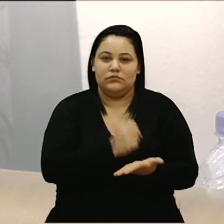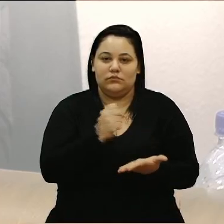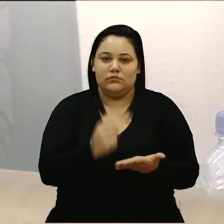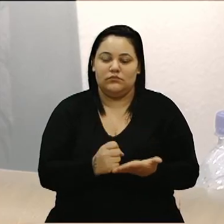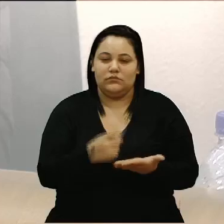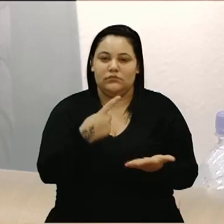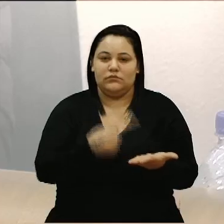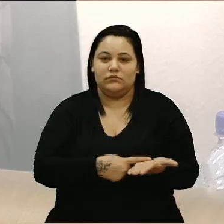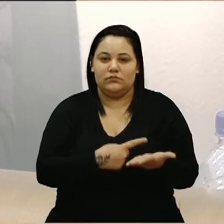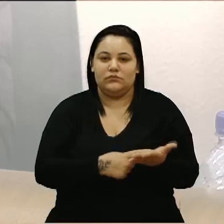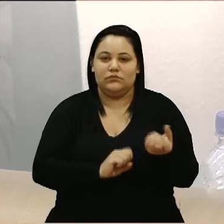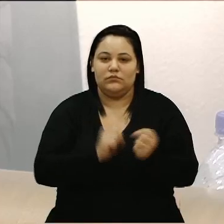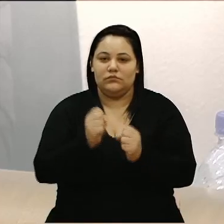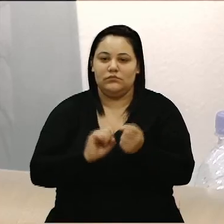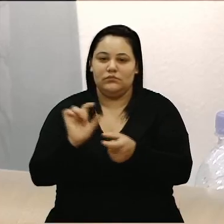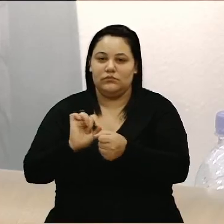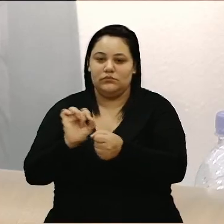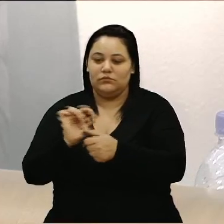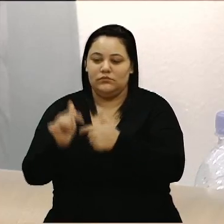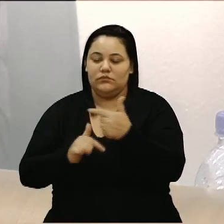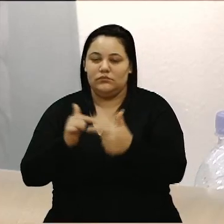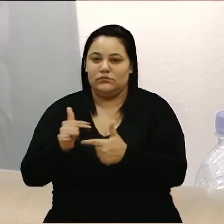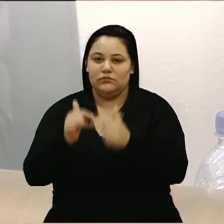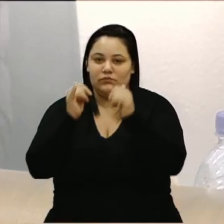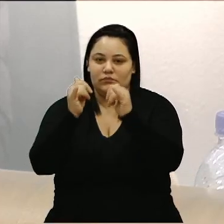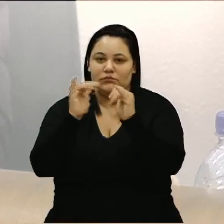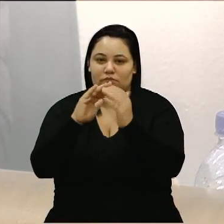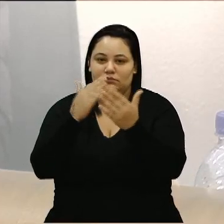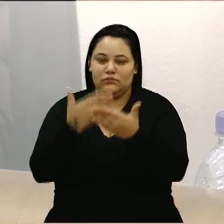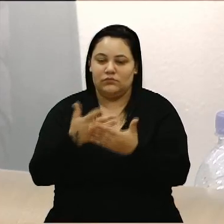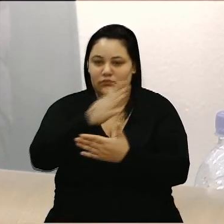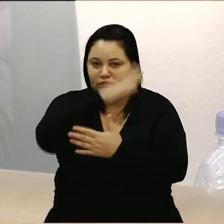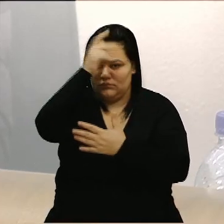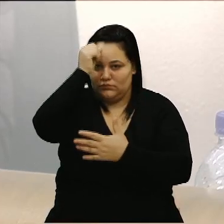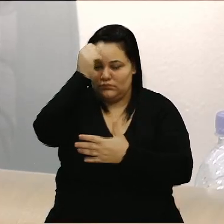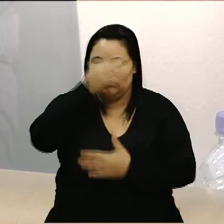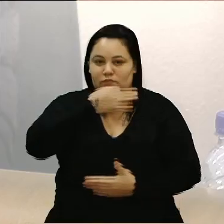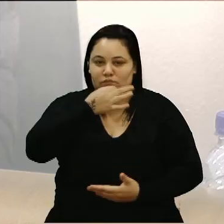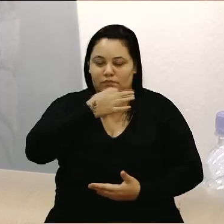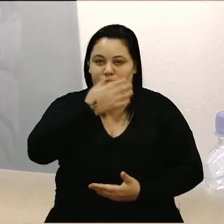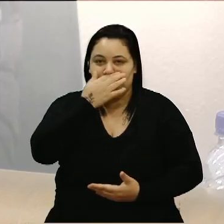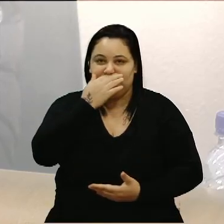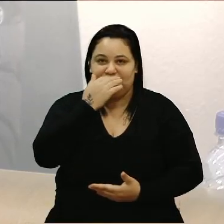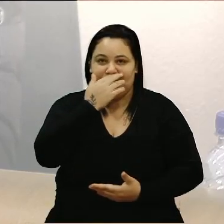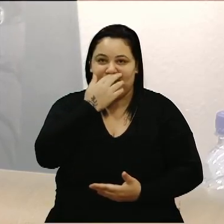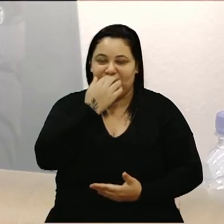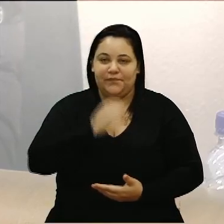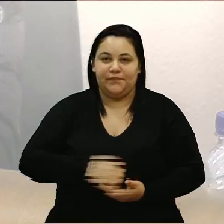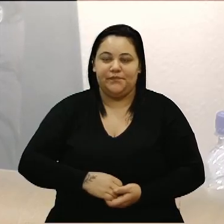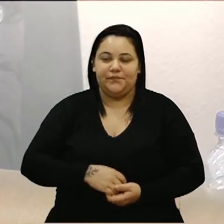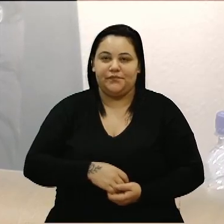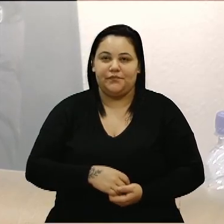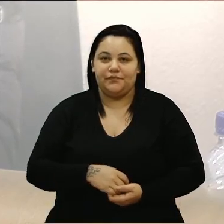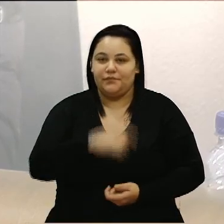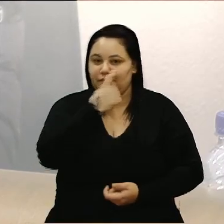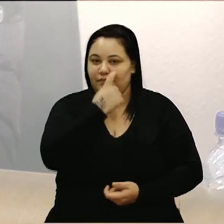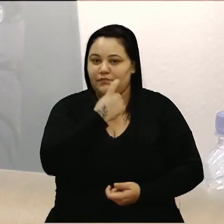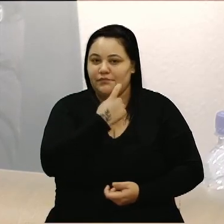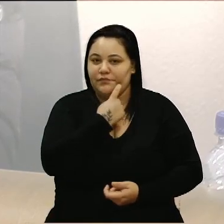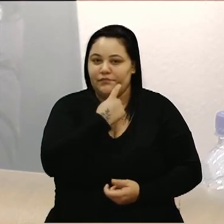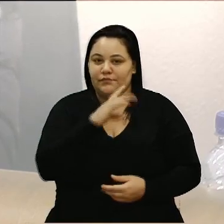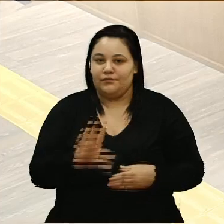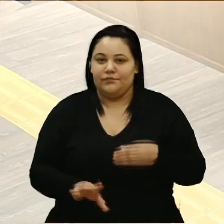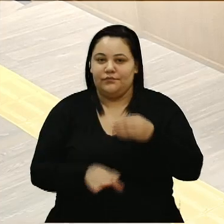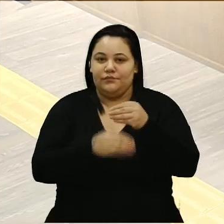às empresas que prestam serviço de transporte escolar para o município de Caxias do Sul. Relator Wagner Petrini e ad